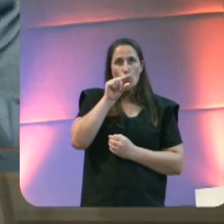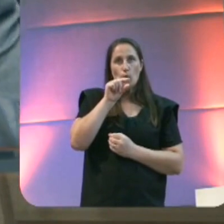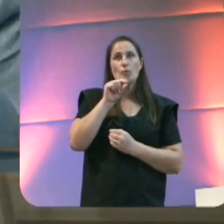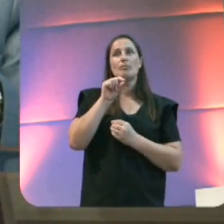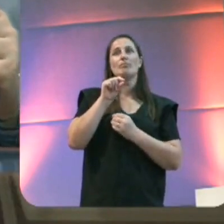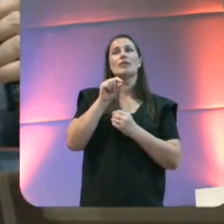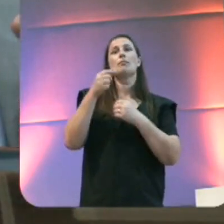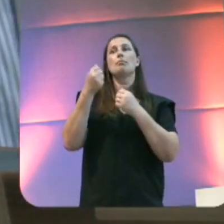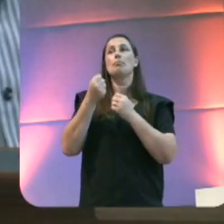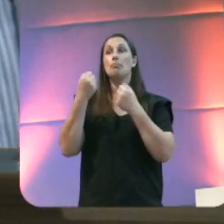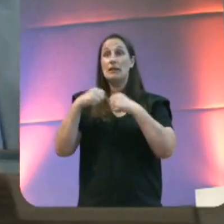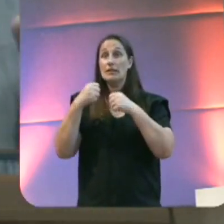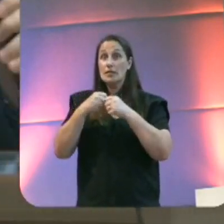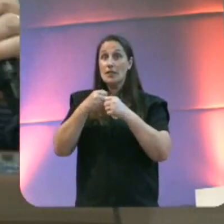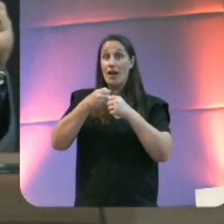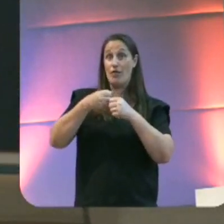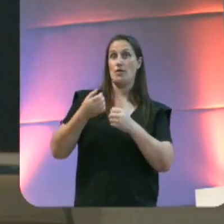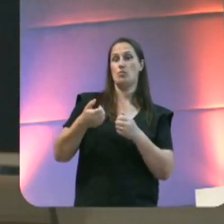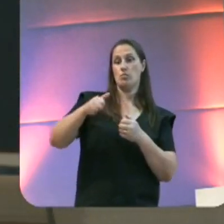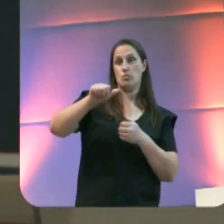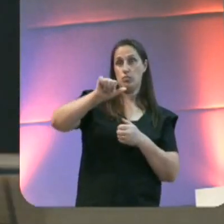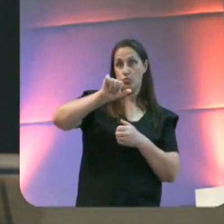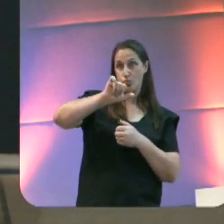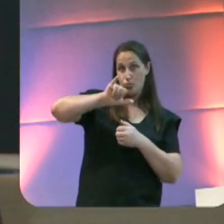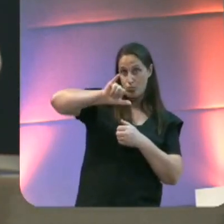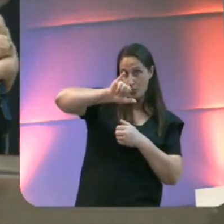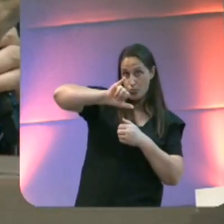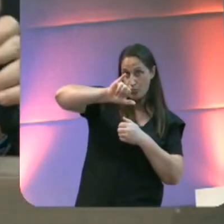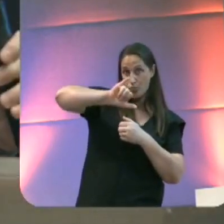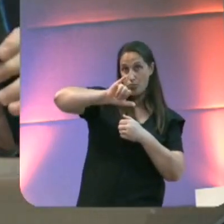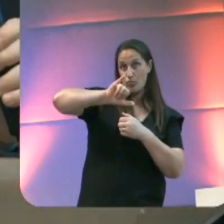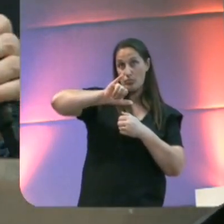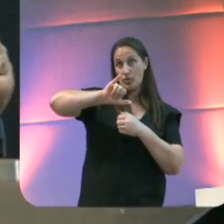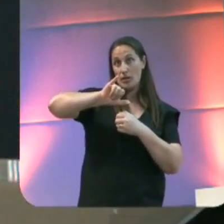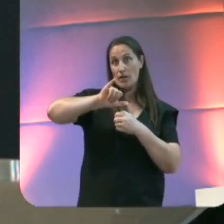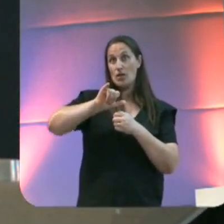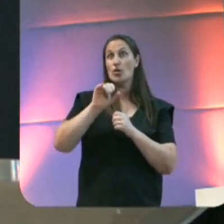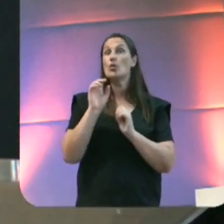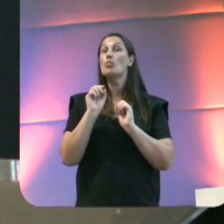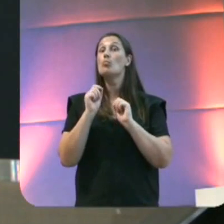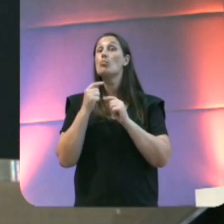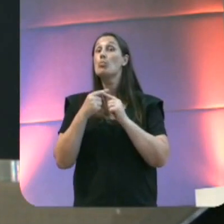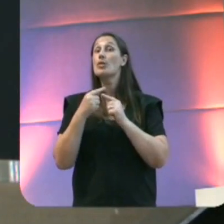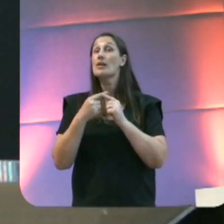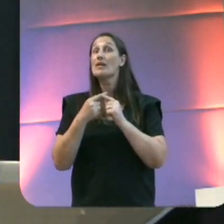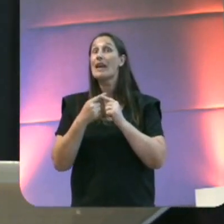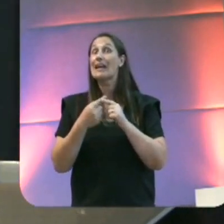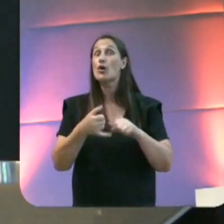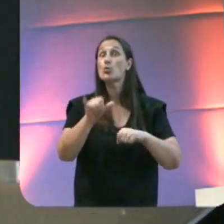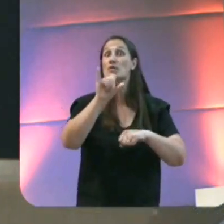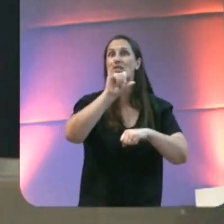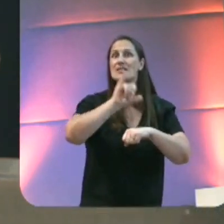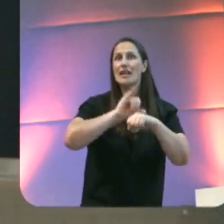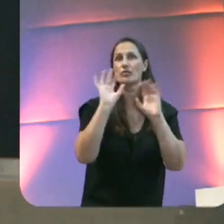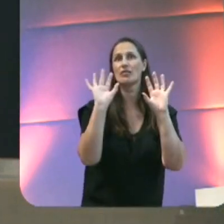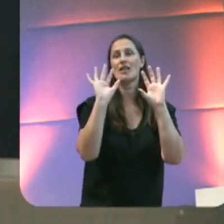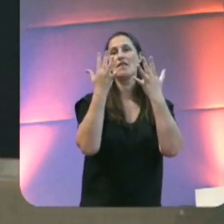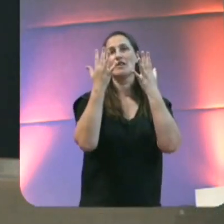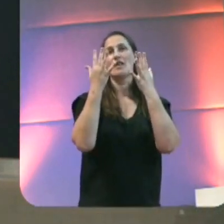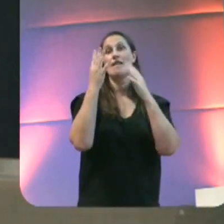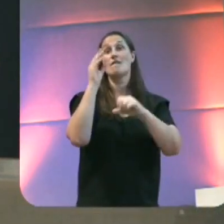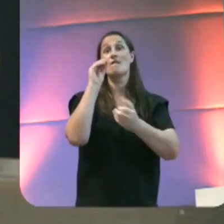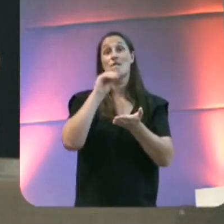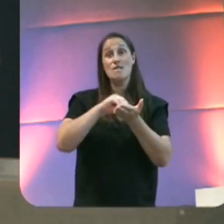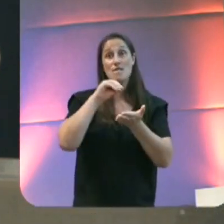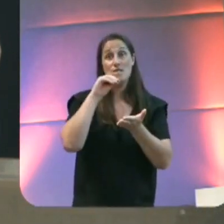tá? E elas eram um centro da festa. Se faltasse